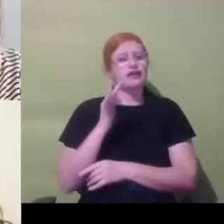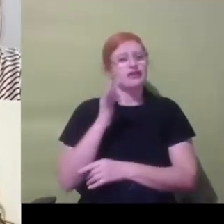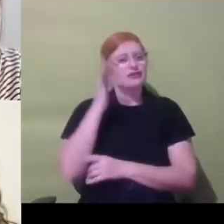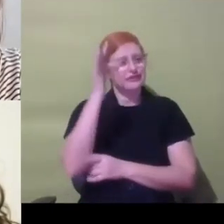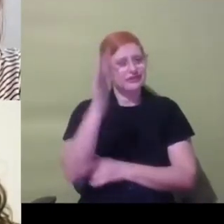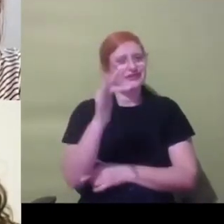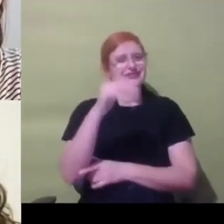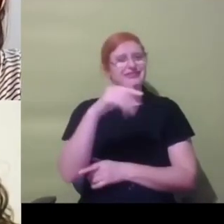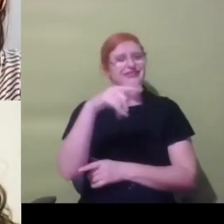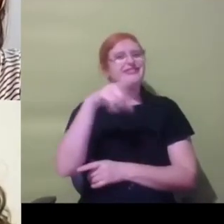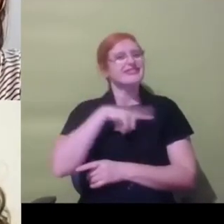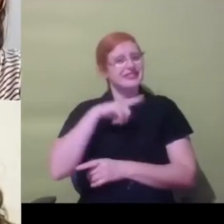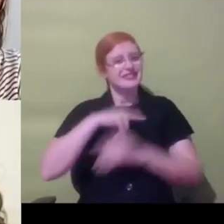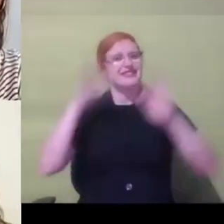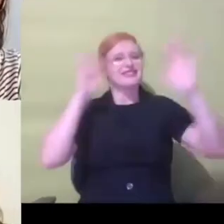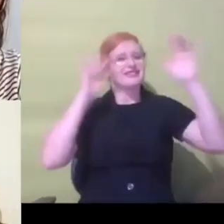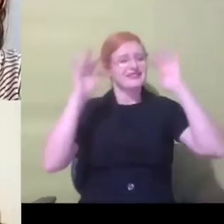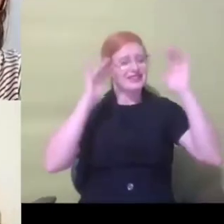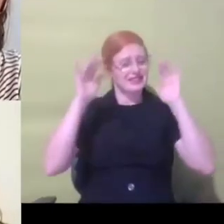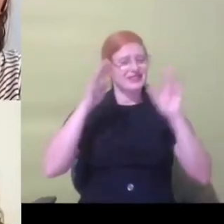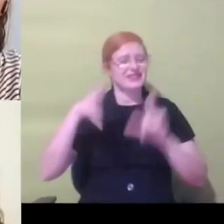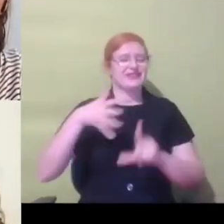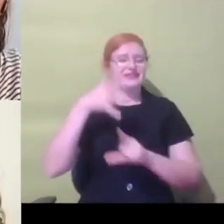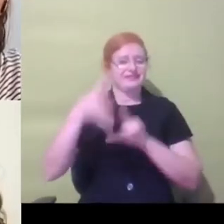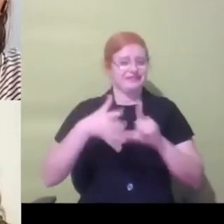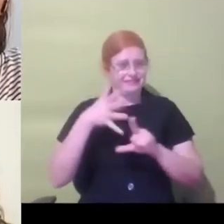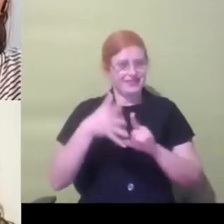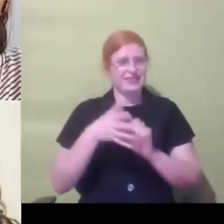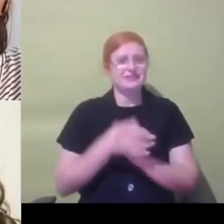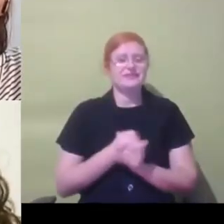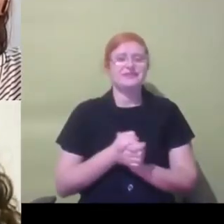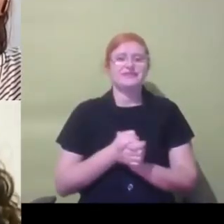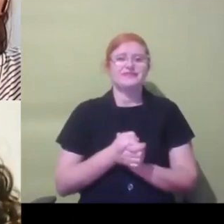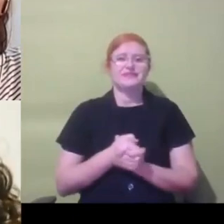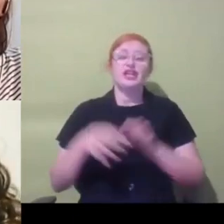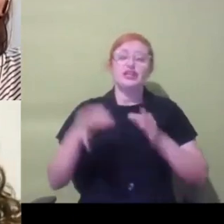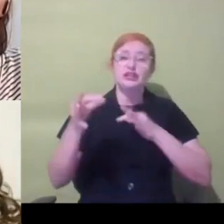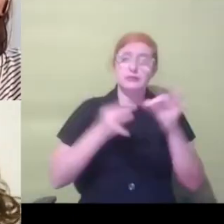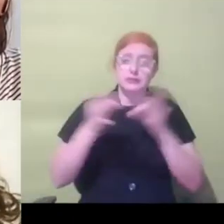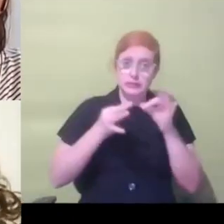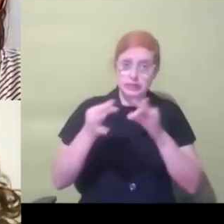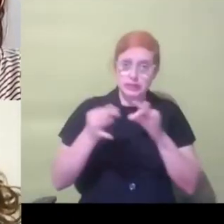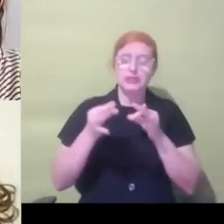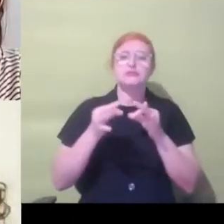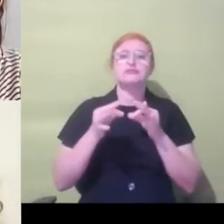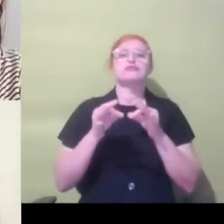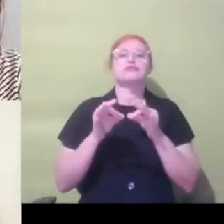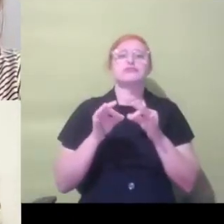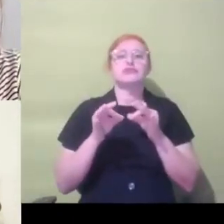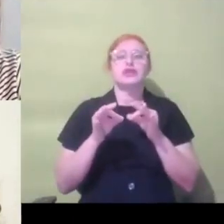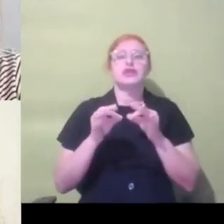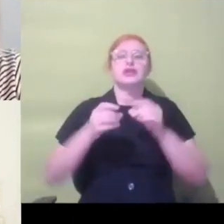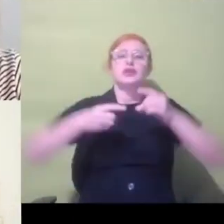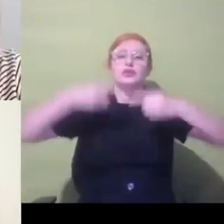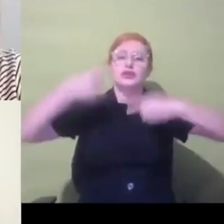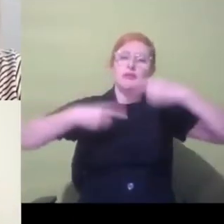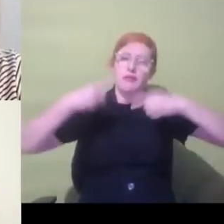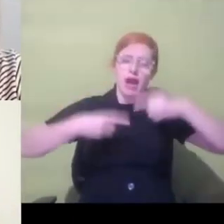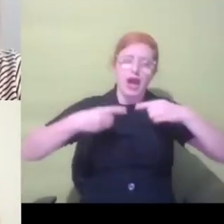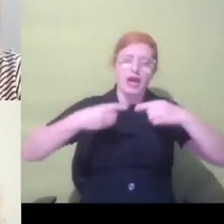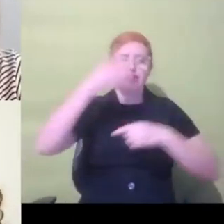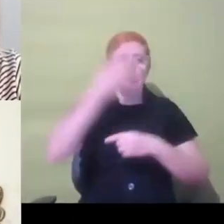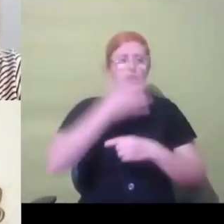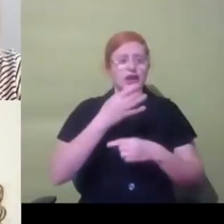soltar umas reflexões aí no mundo a partir disso, né? A gente está preparando umas sistematizações dos debates. Eu acho que lá